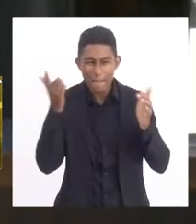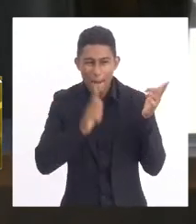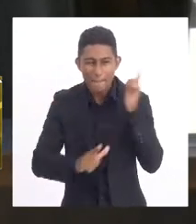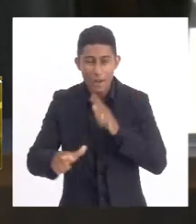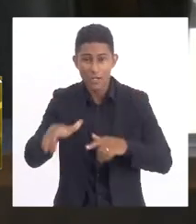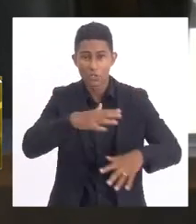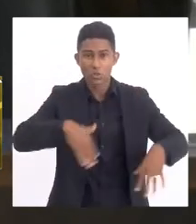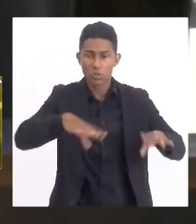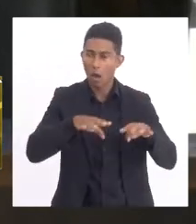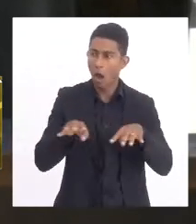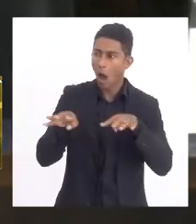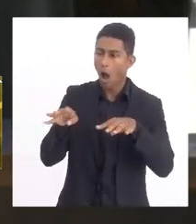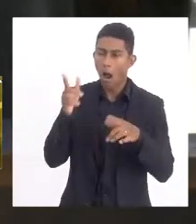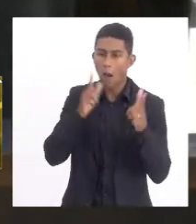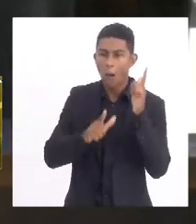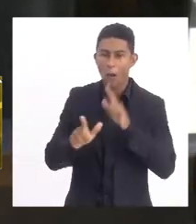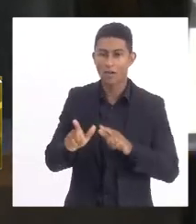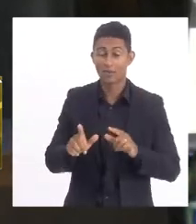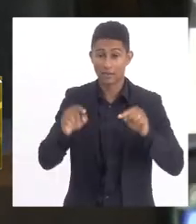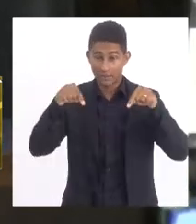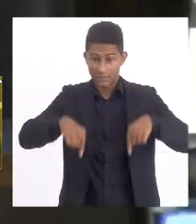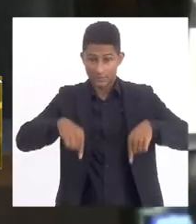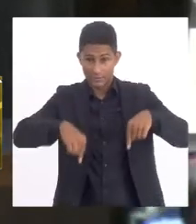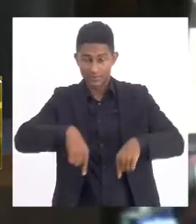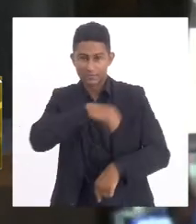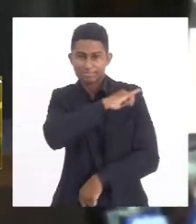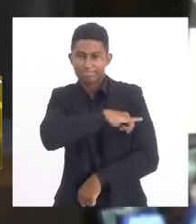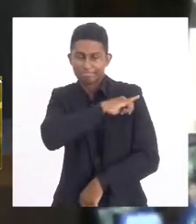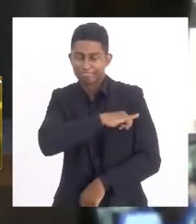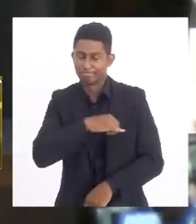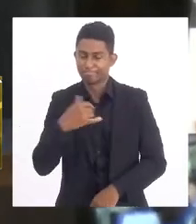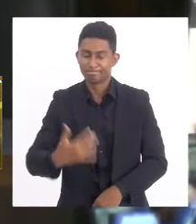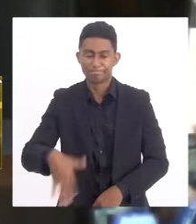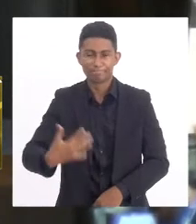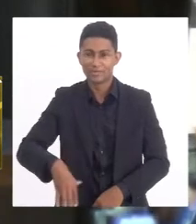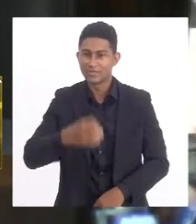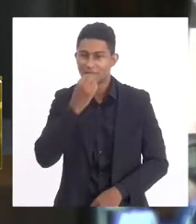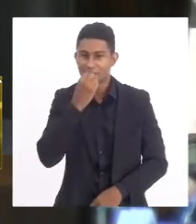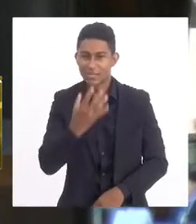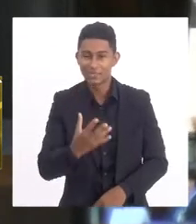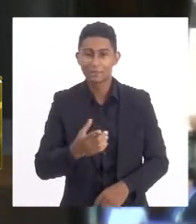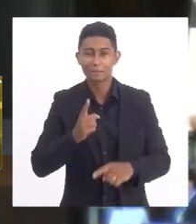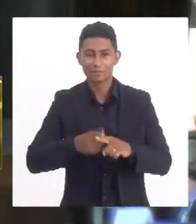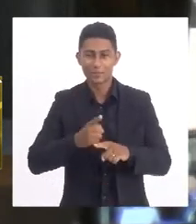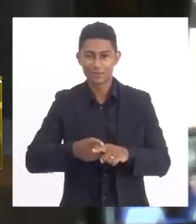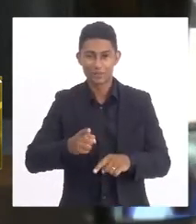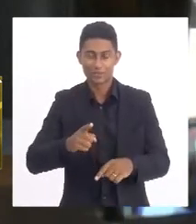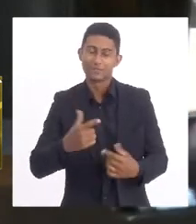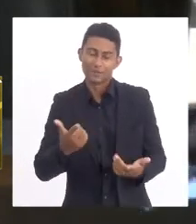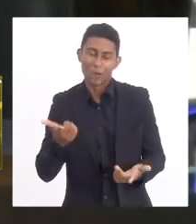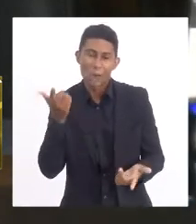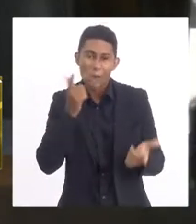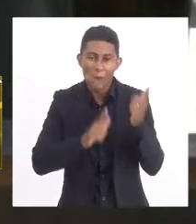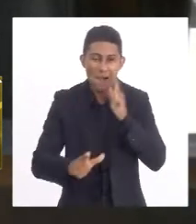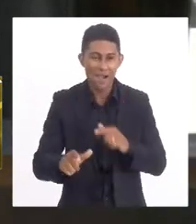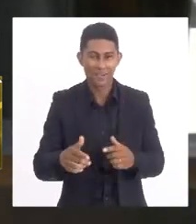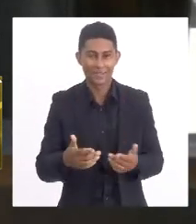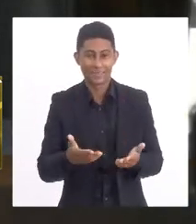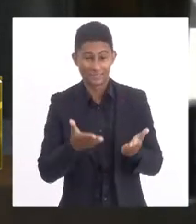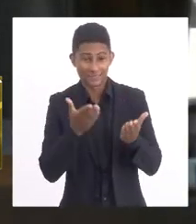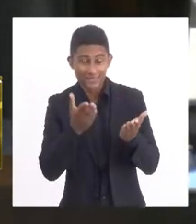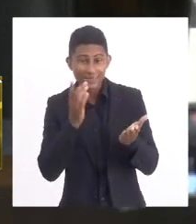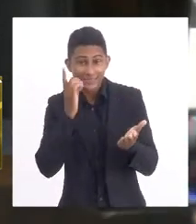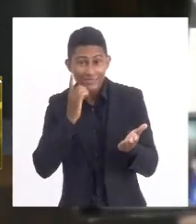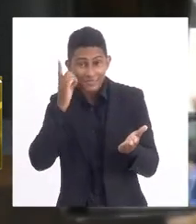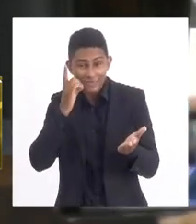sendo visto e aqui no Rio de Janeiro é muito gratificante pelo apoio que a gente tem da